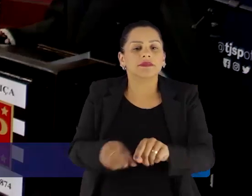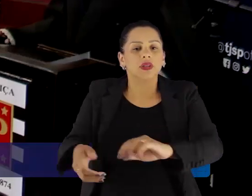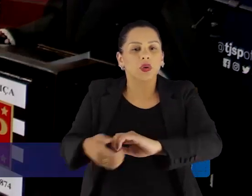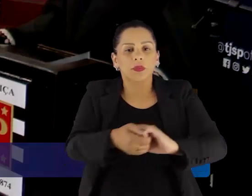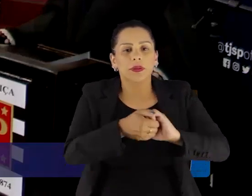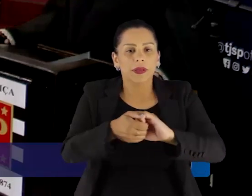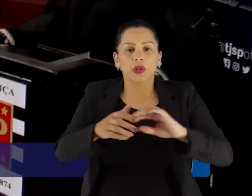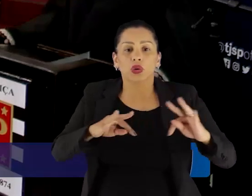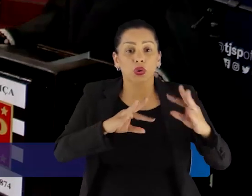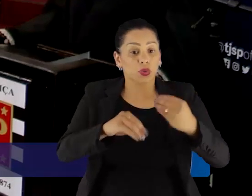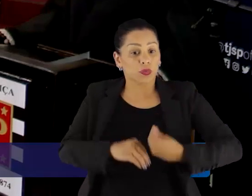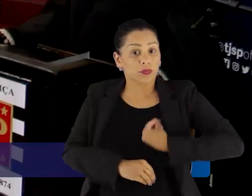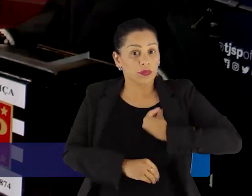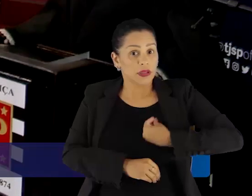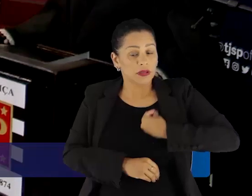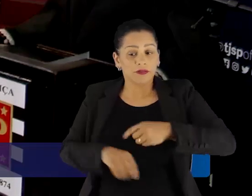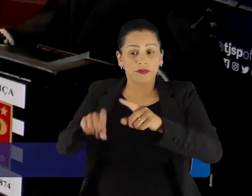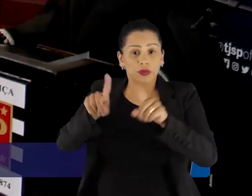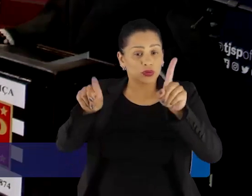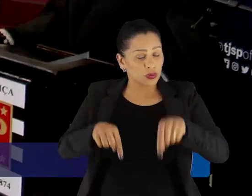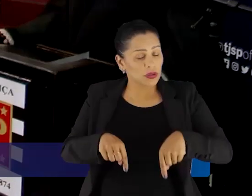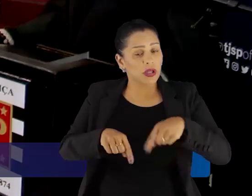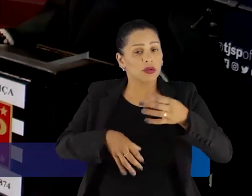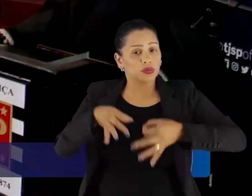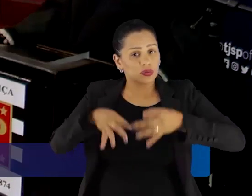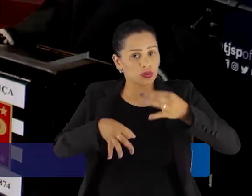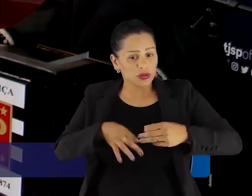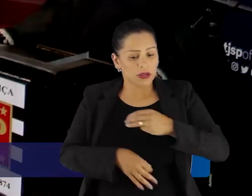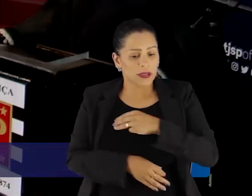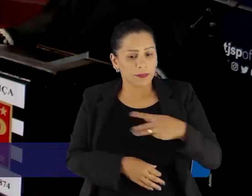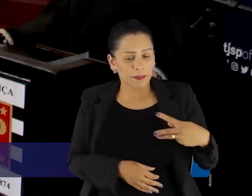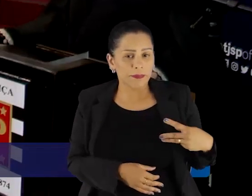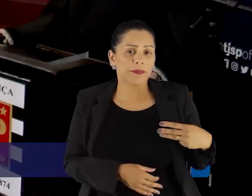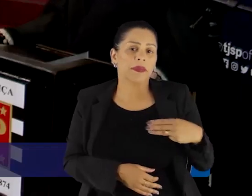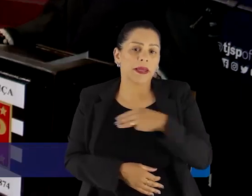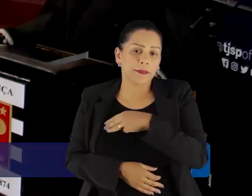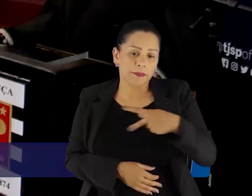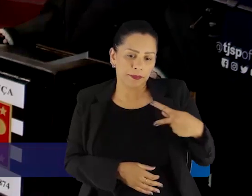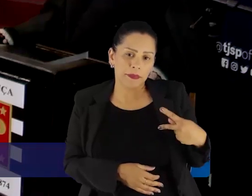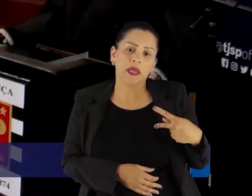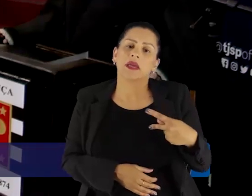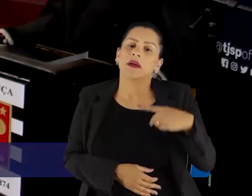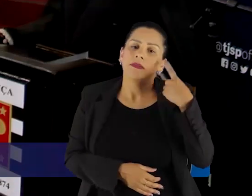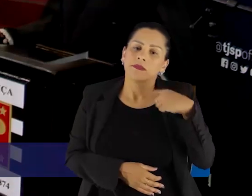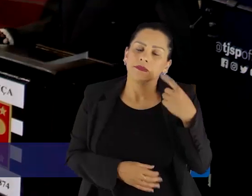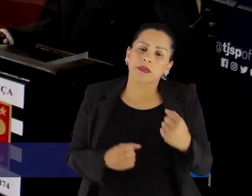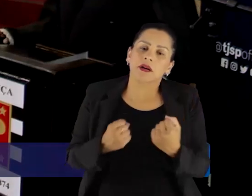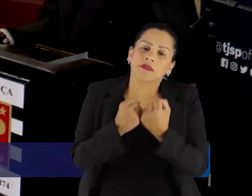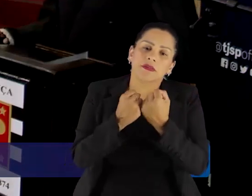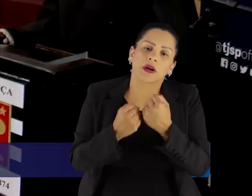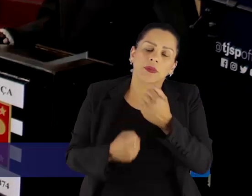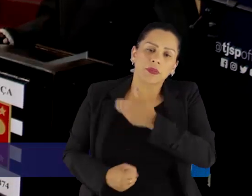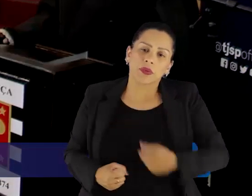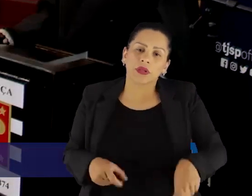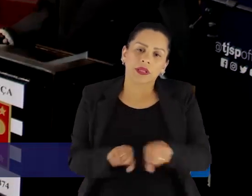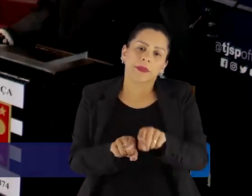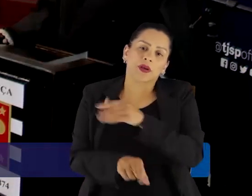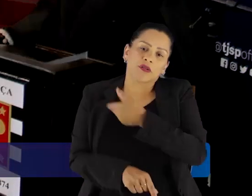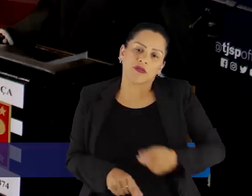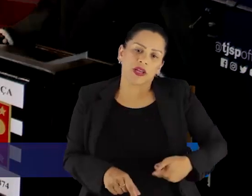a todos os presentes a todos os serventuários da Justiça o Ministério Público a defensoria ao Governo do Estado de São